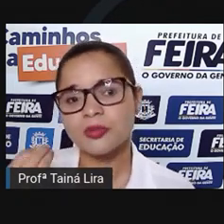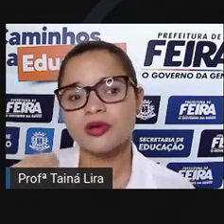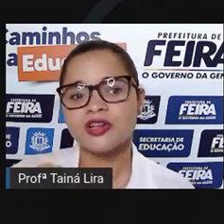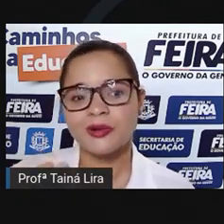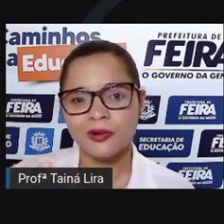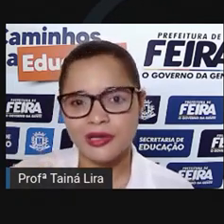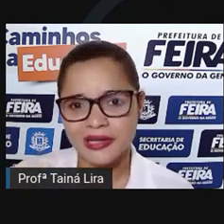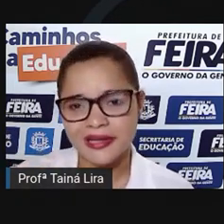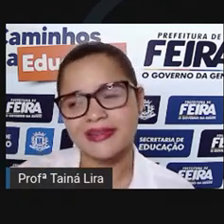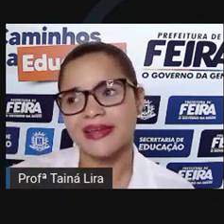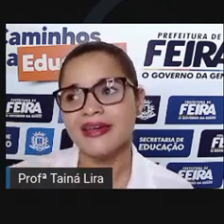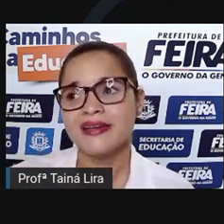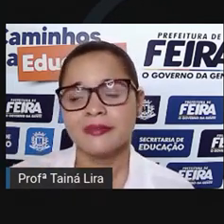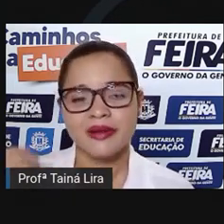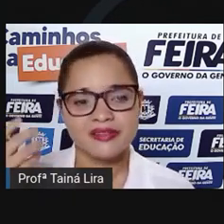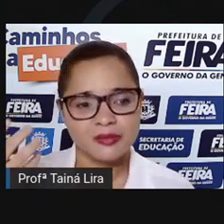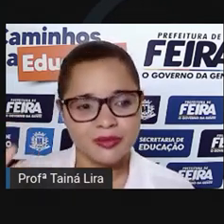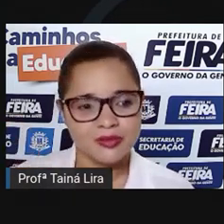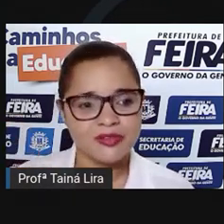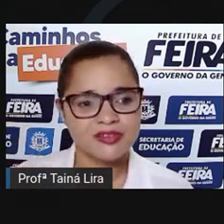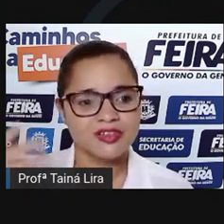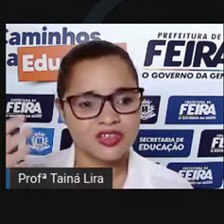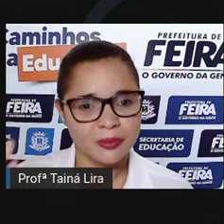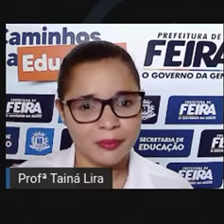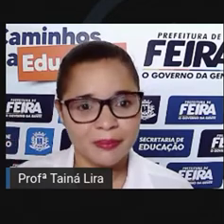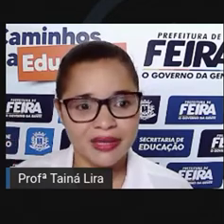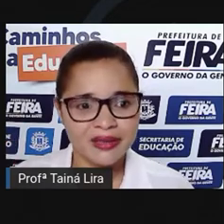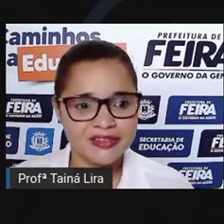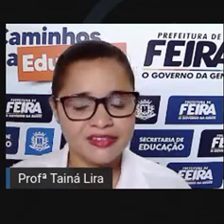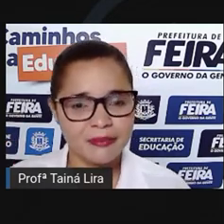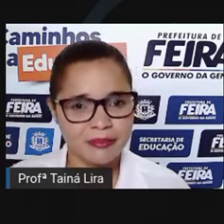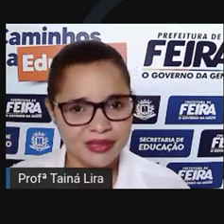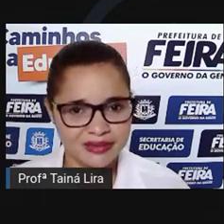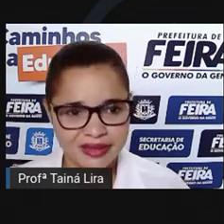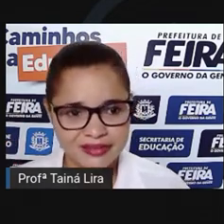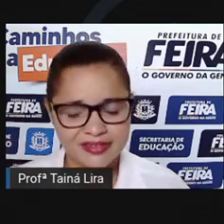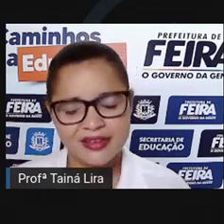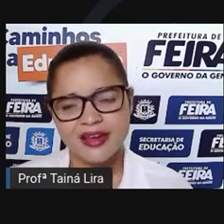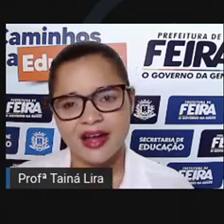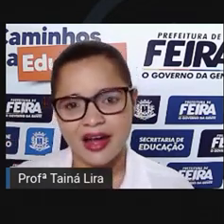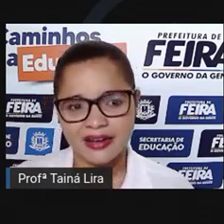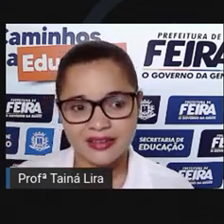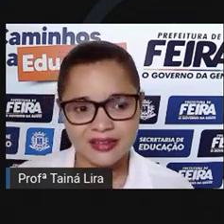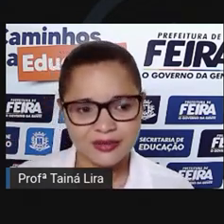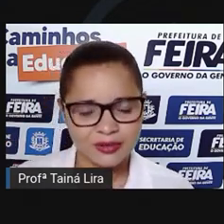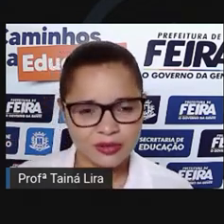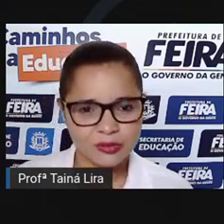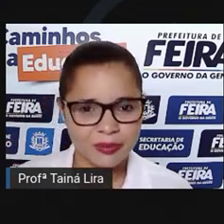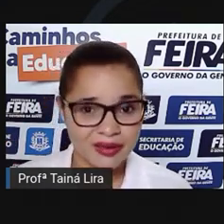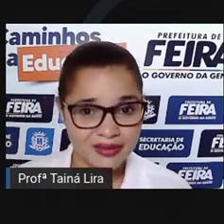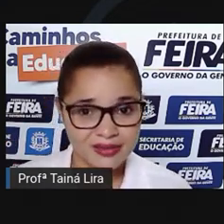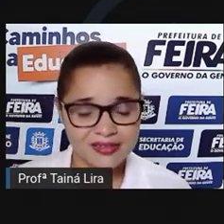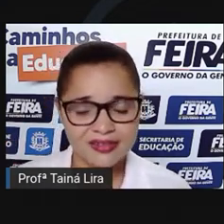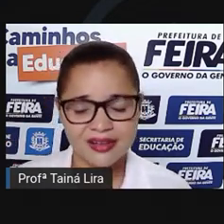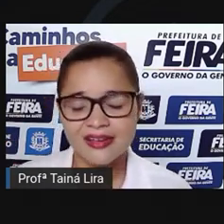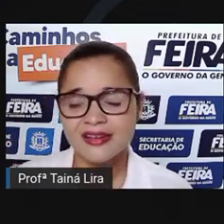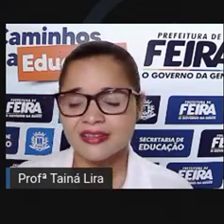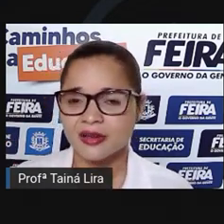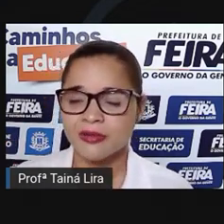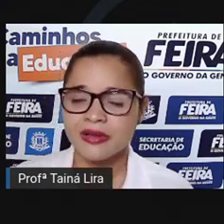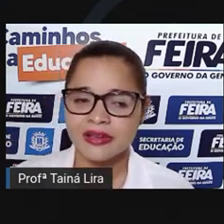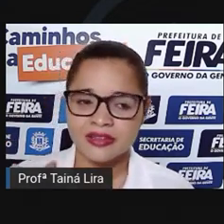pessoas como é que a gente pode acolher né para essas pessoas se sentirem bem recebidas aqui no nosso país